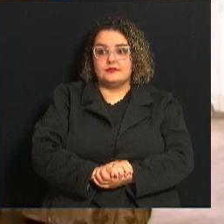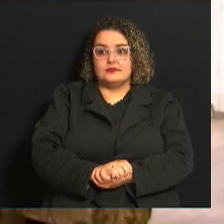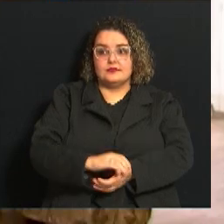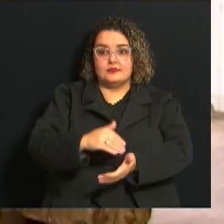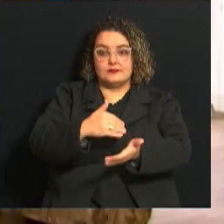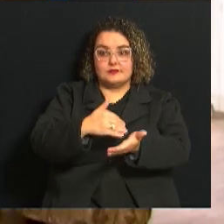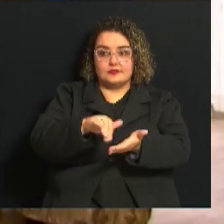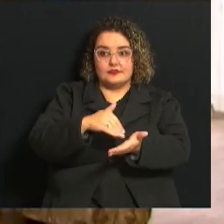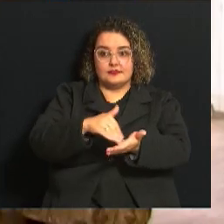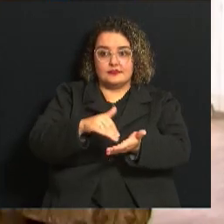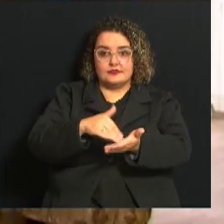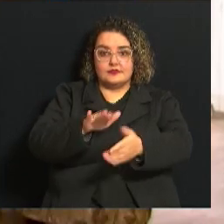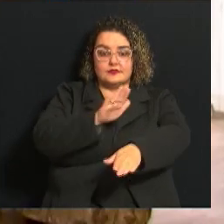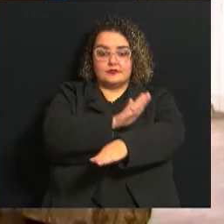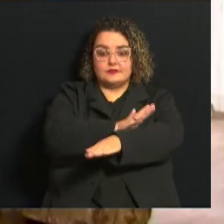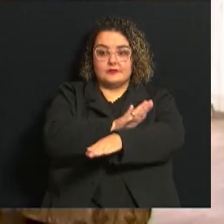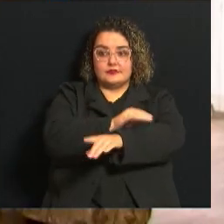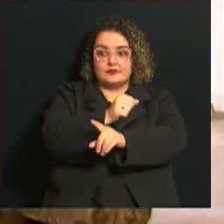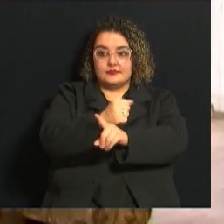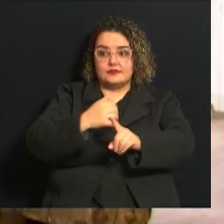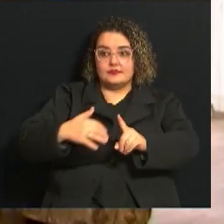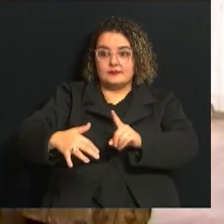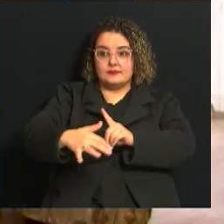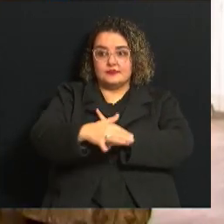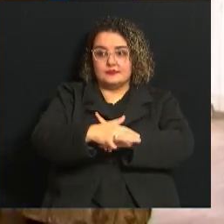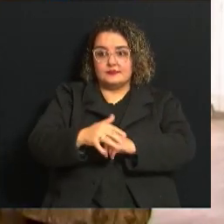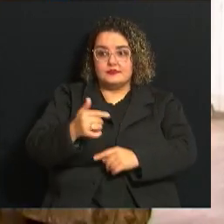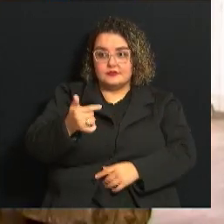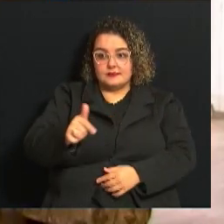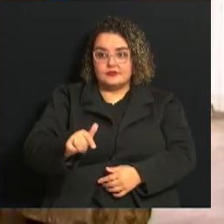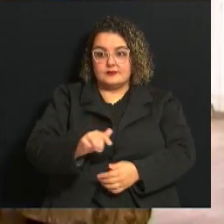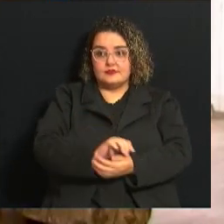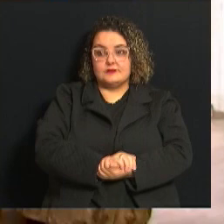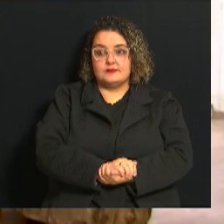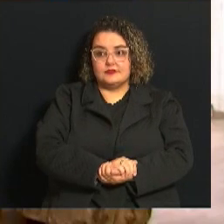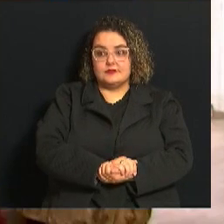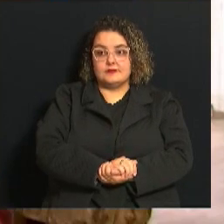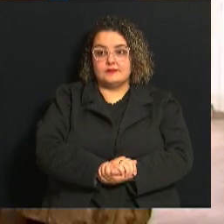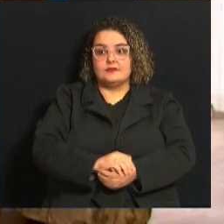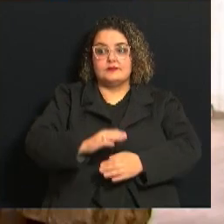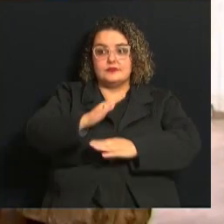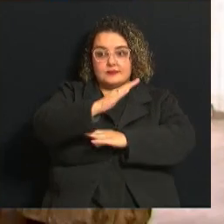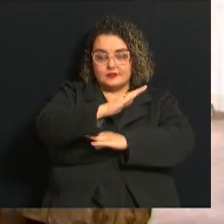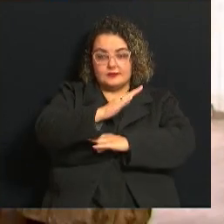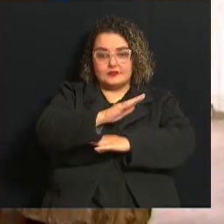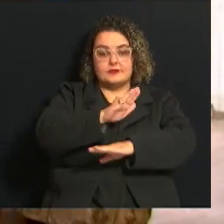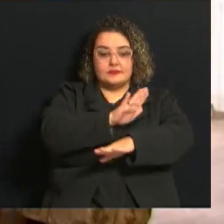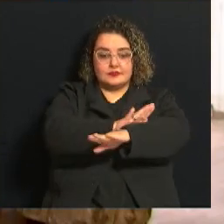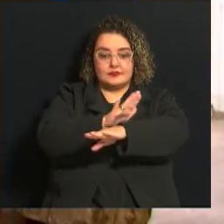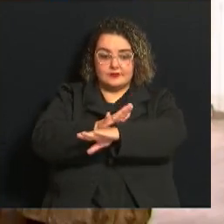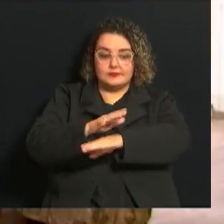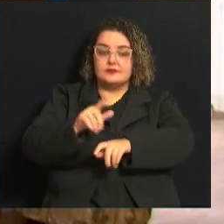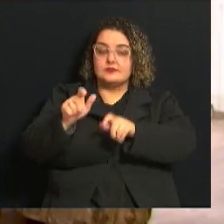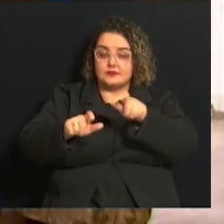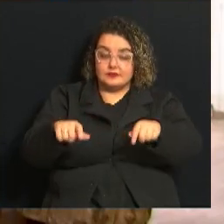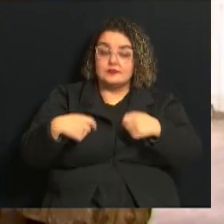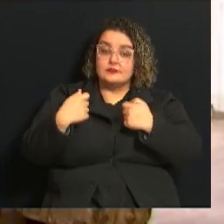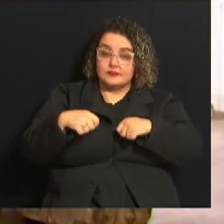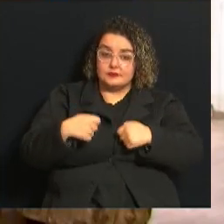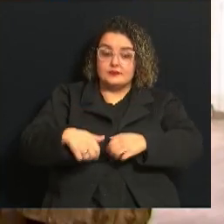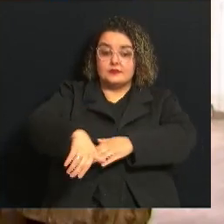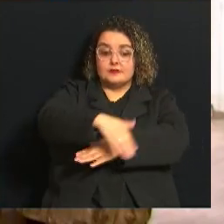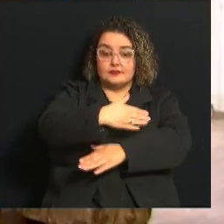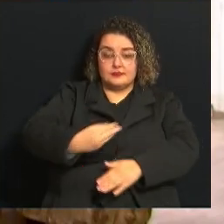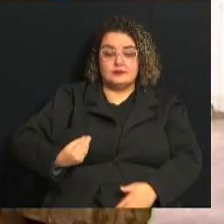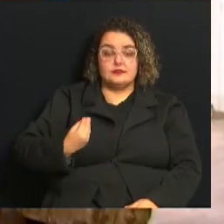de Assistência Social mais uma vez a câmera colaborando com aqueles que estão necessitados na rua e esse